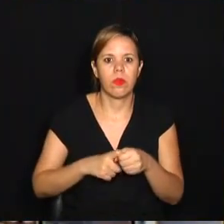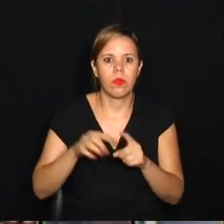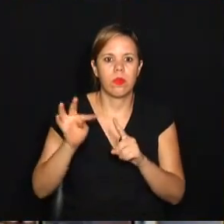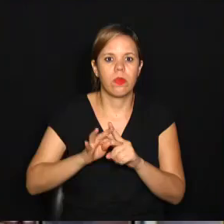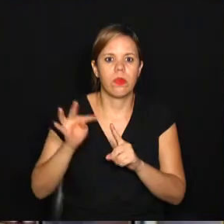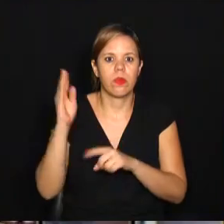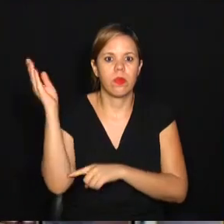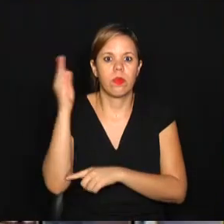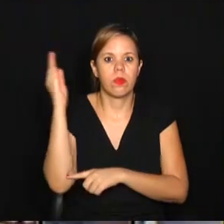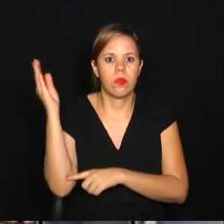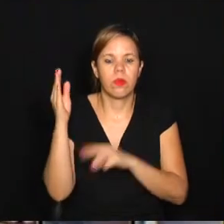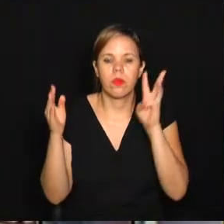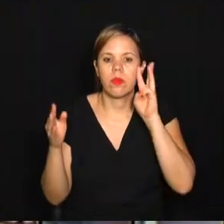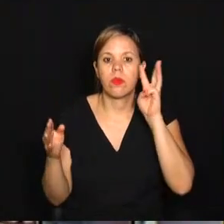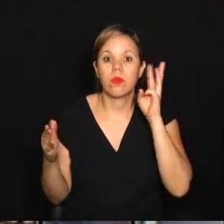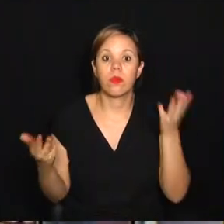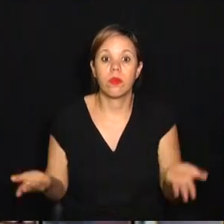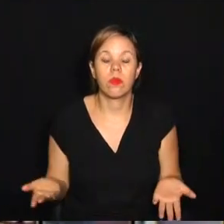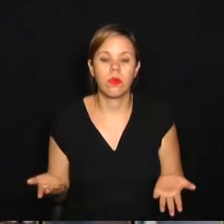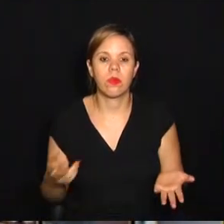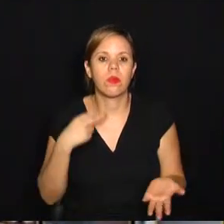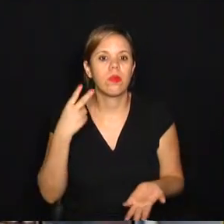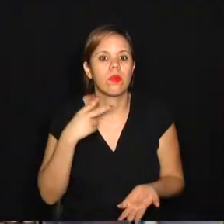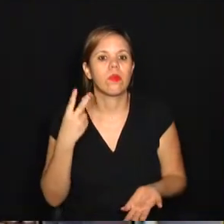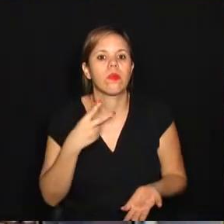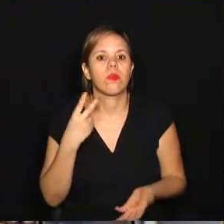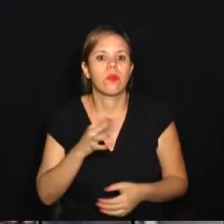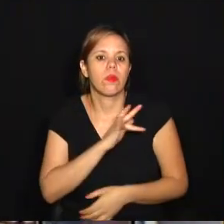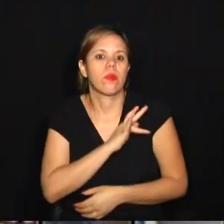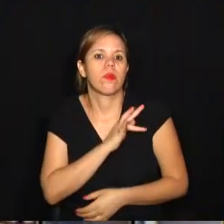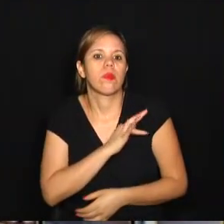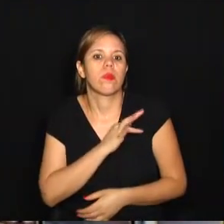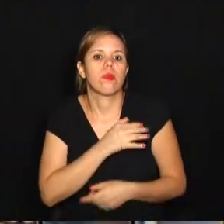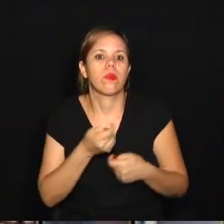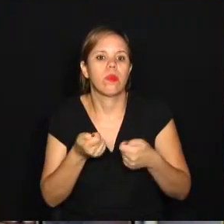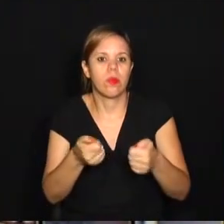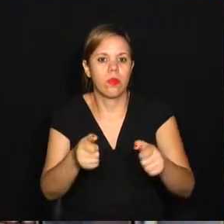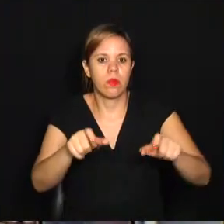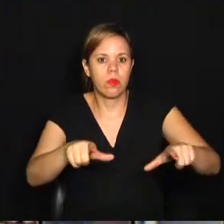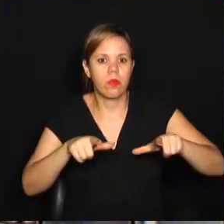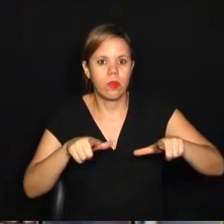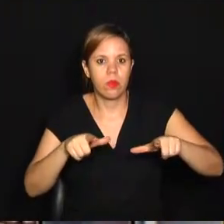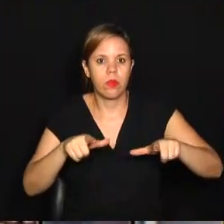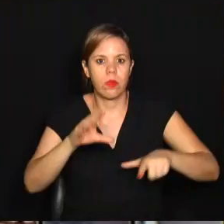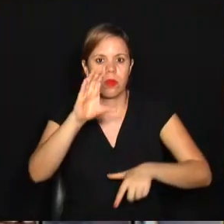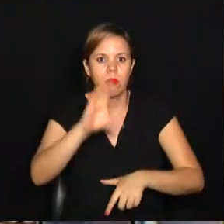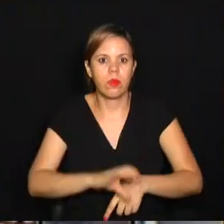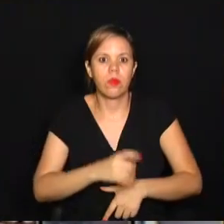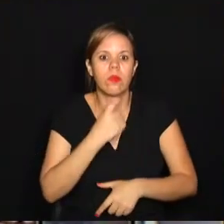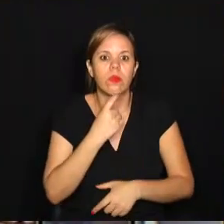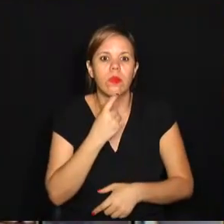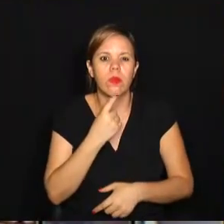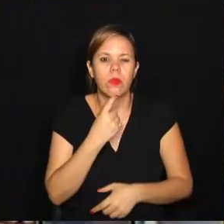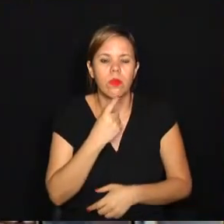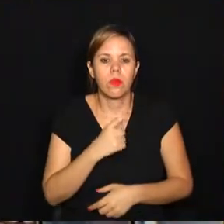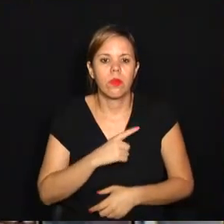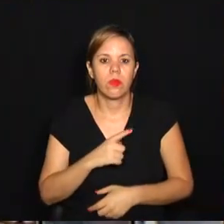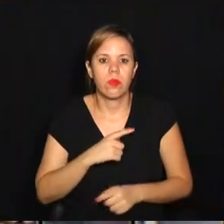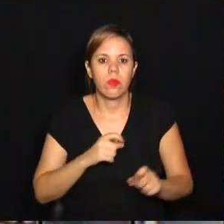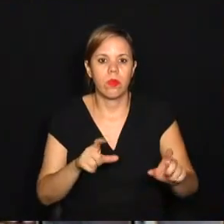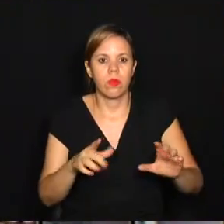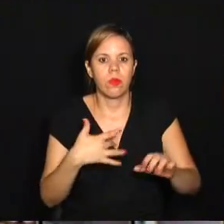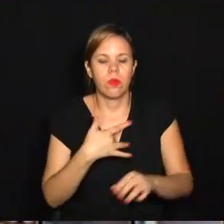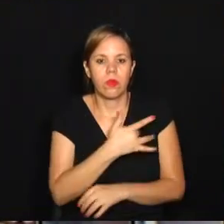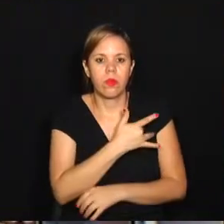do tempo para esta terça-feira. O vereador Fernando Mendes entregou o título de cidadão campineiro, tem quadro de